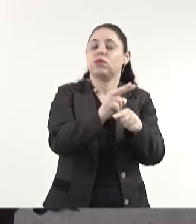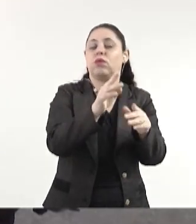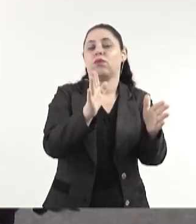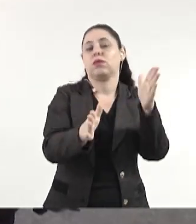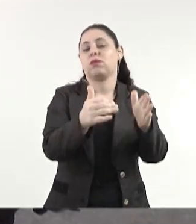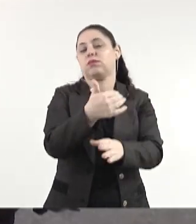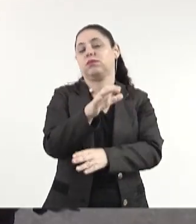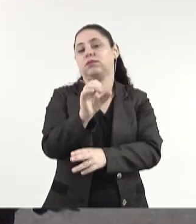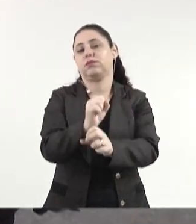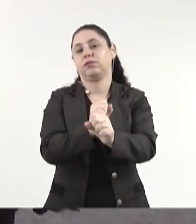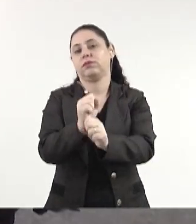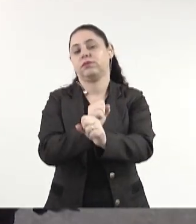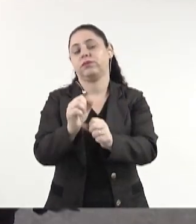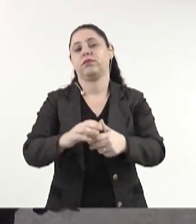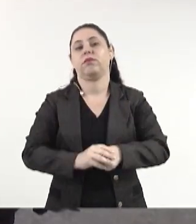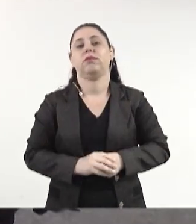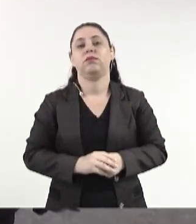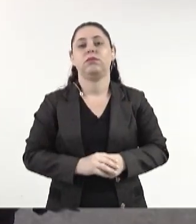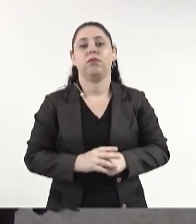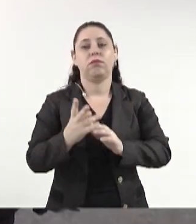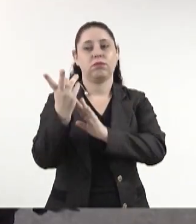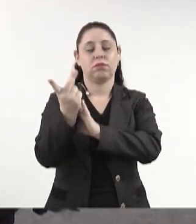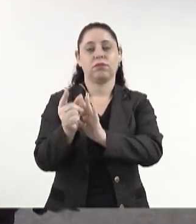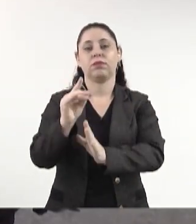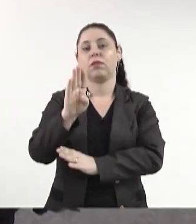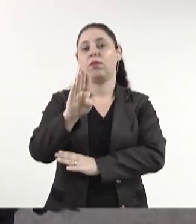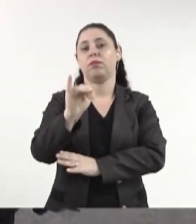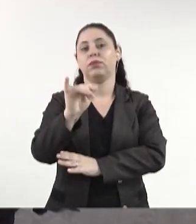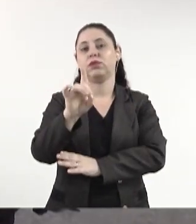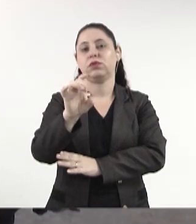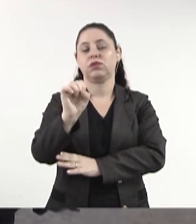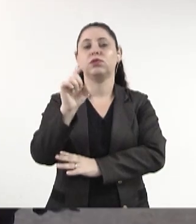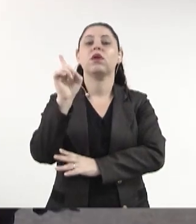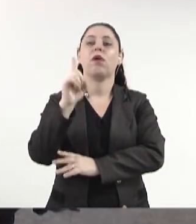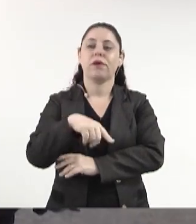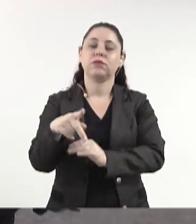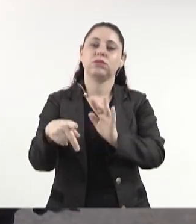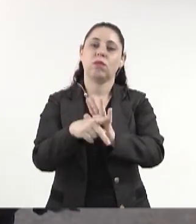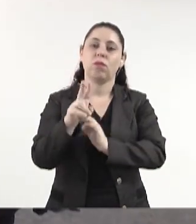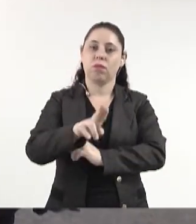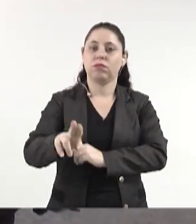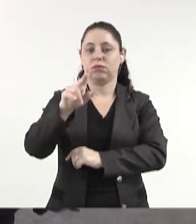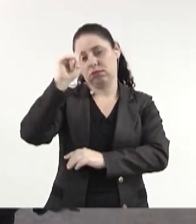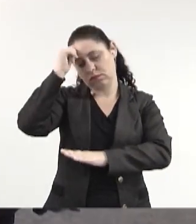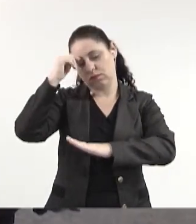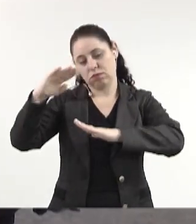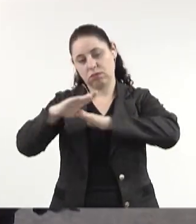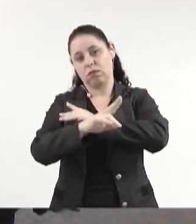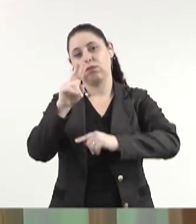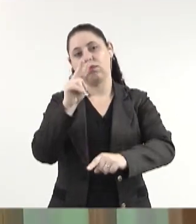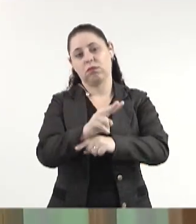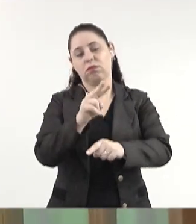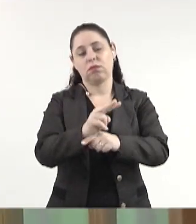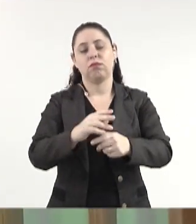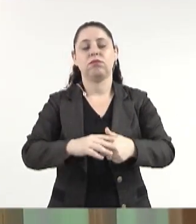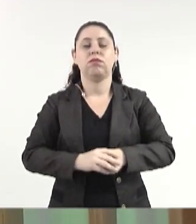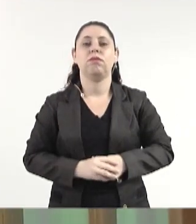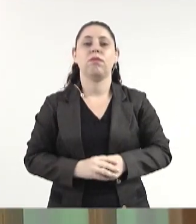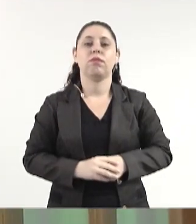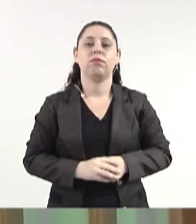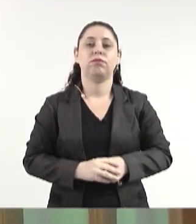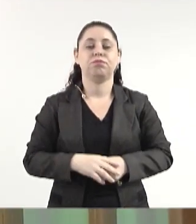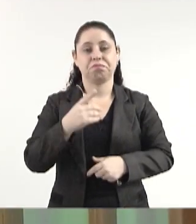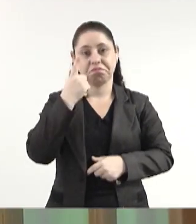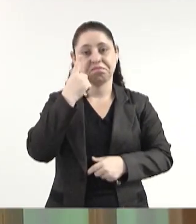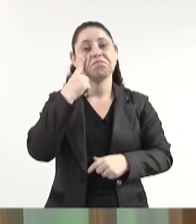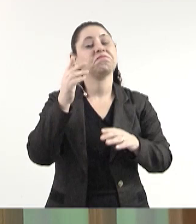conservação por um período. E o recurso do BIRD é o empréstimo para ser utilizado nessas obras de conservação de rodovias.